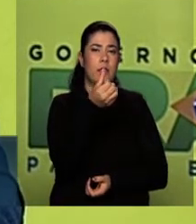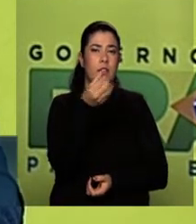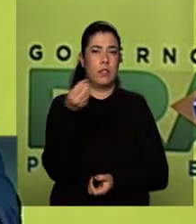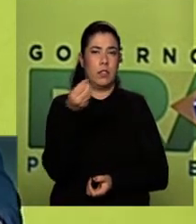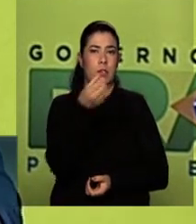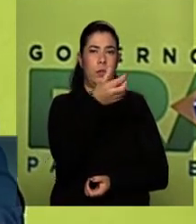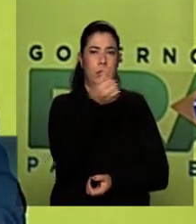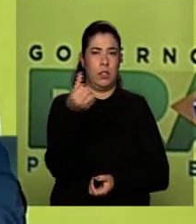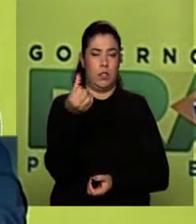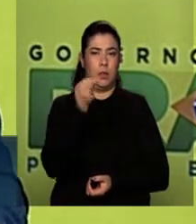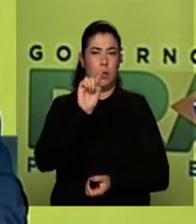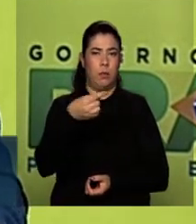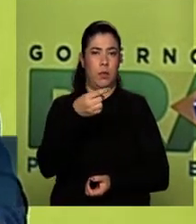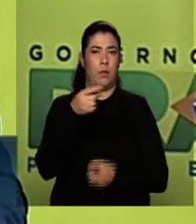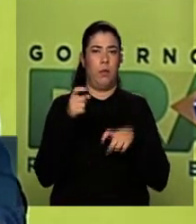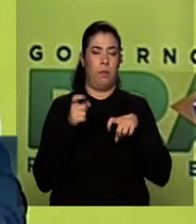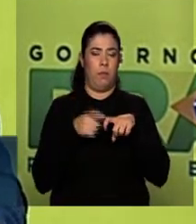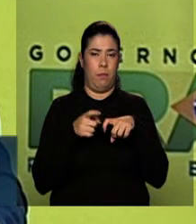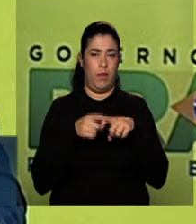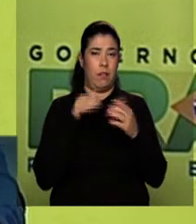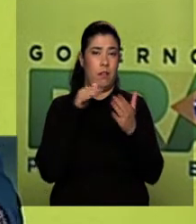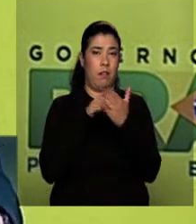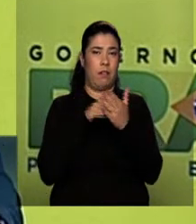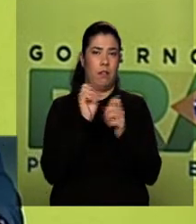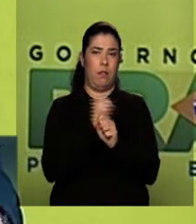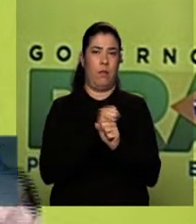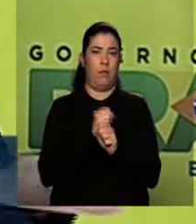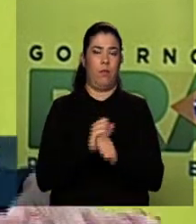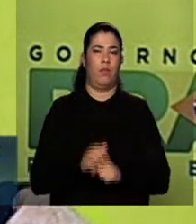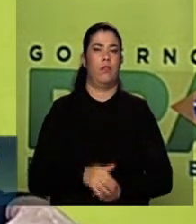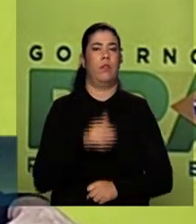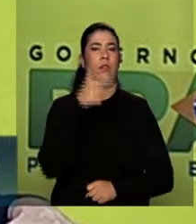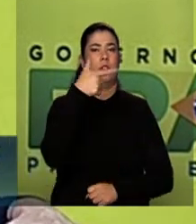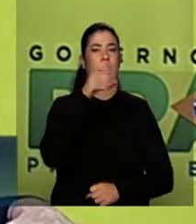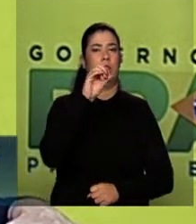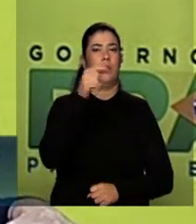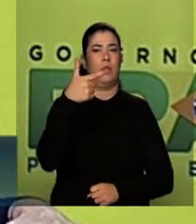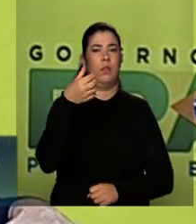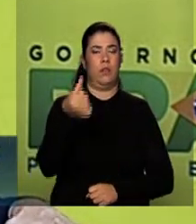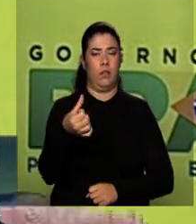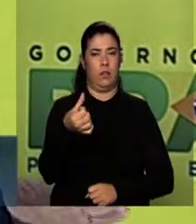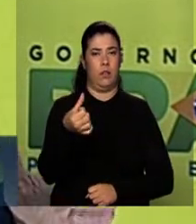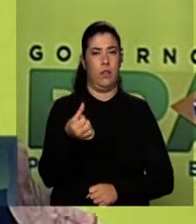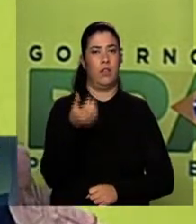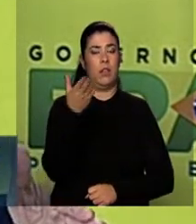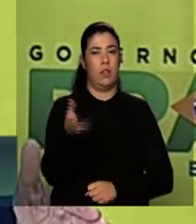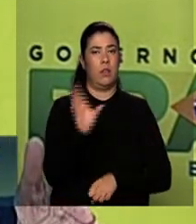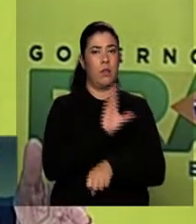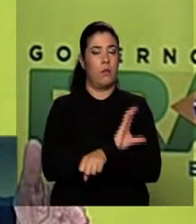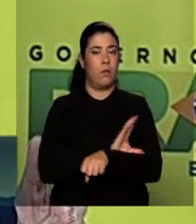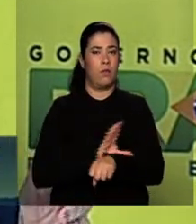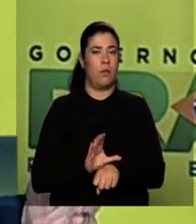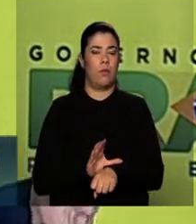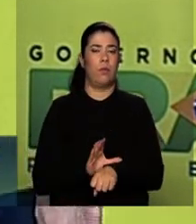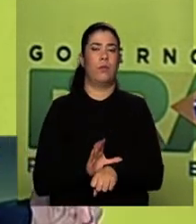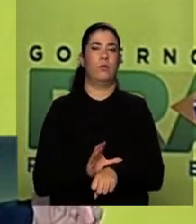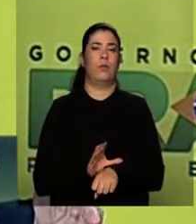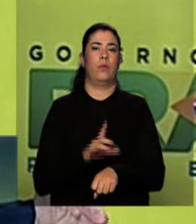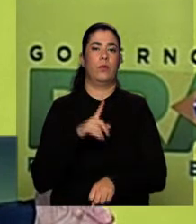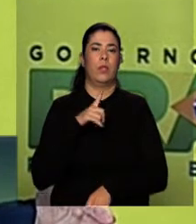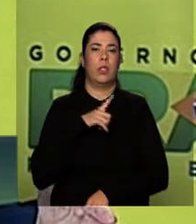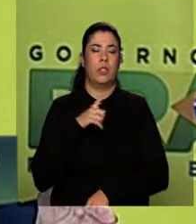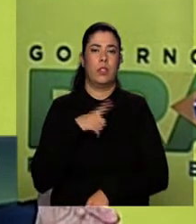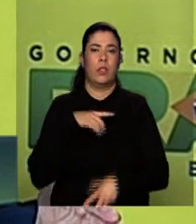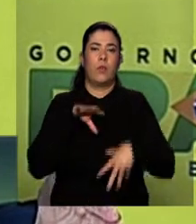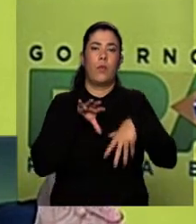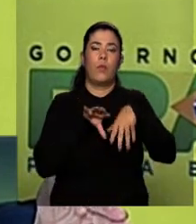600 mil médicos até 2026. E, também como foi colocado aqui, esse curso é um curso que tem